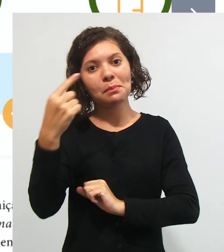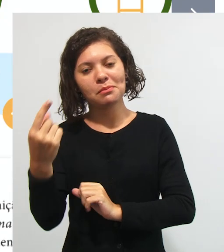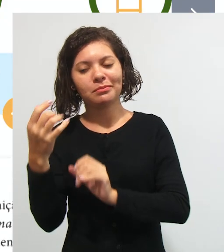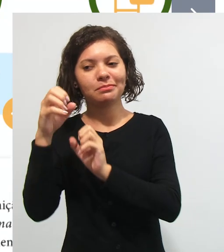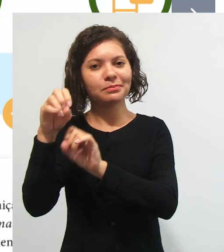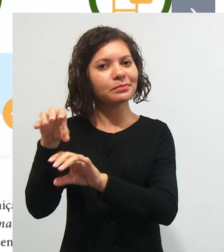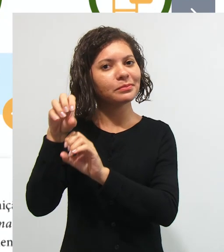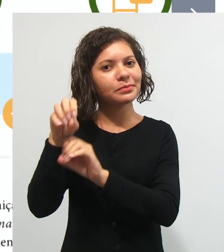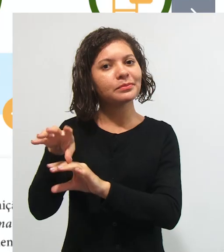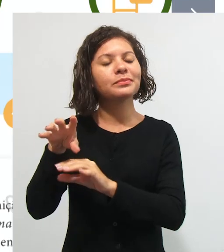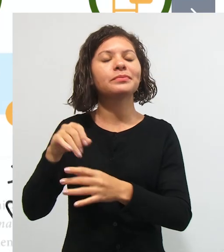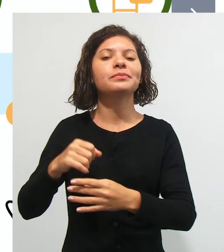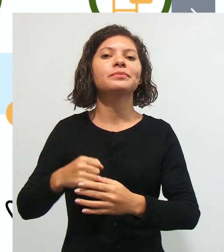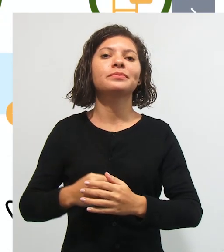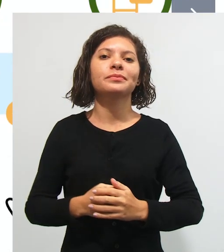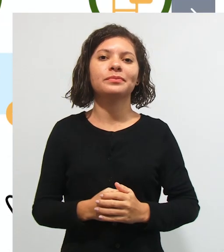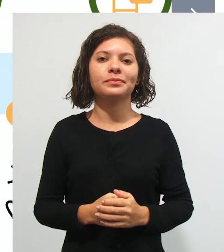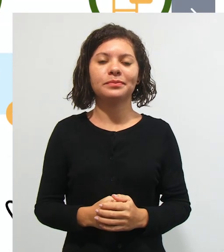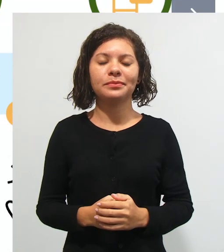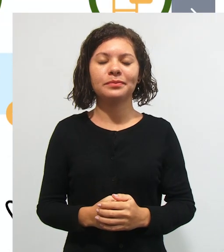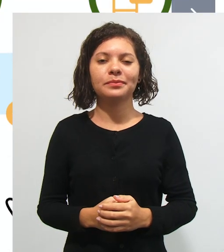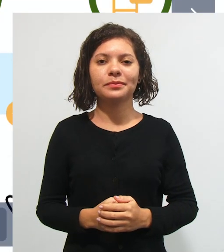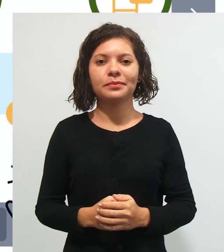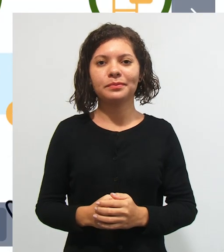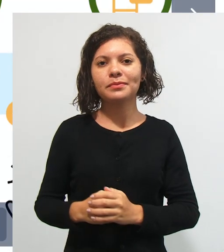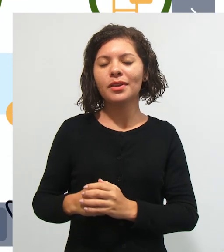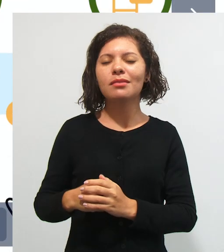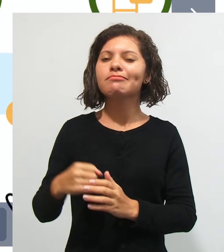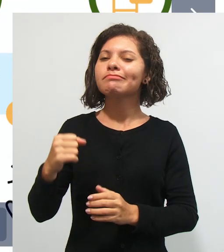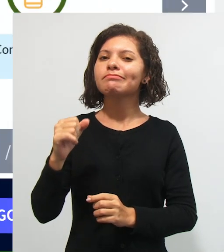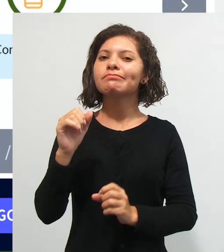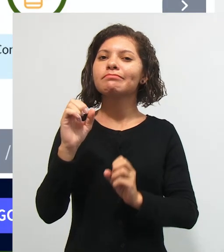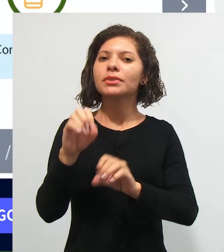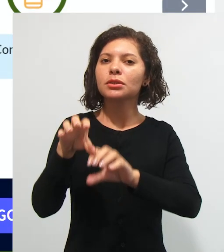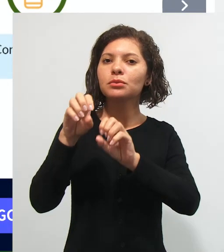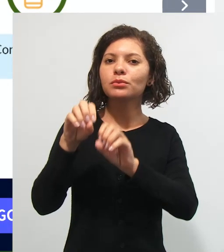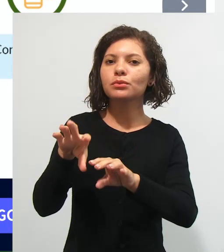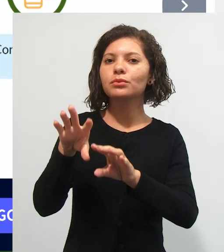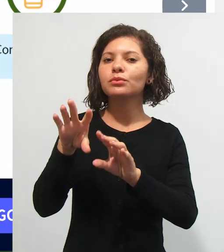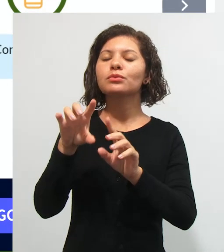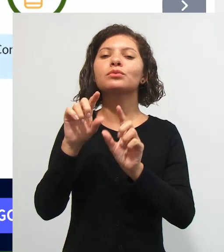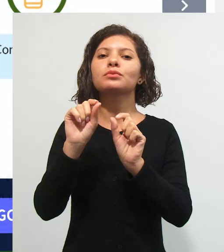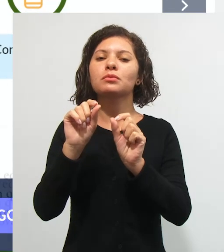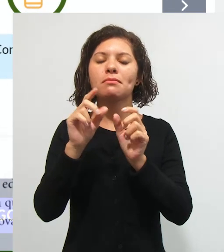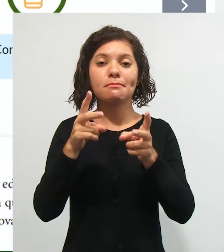Quando a gente fala de educação, a gente percebe que...